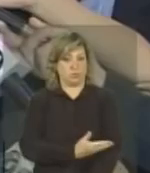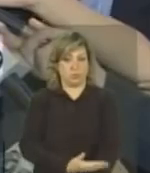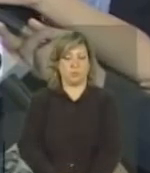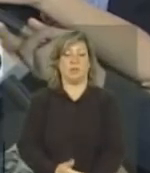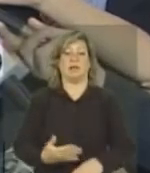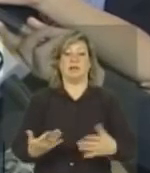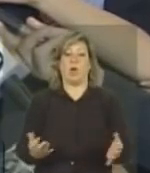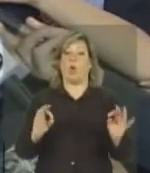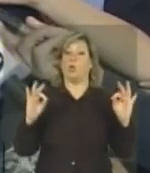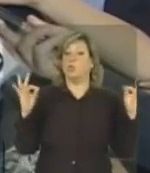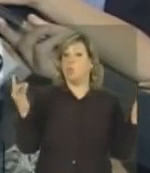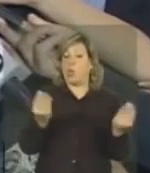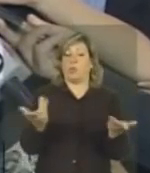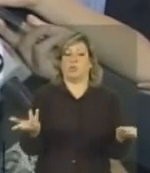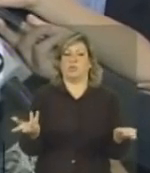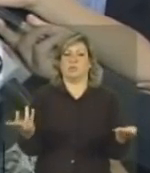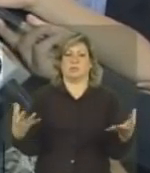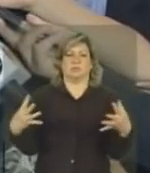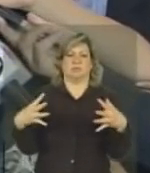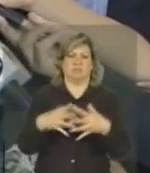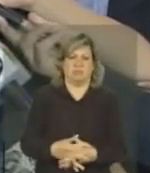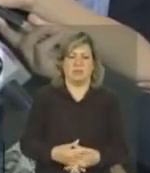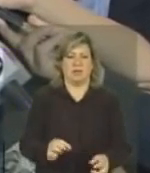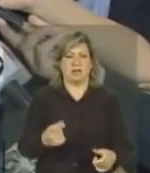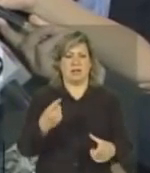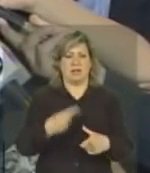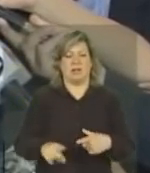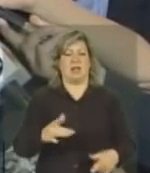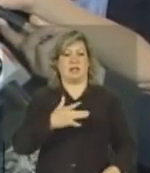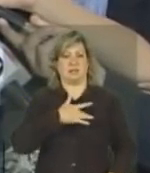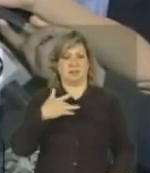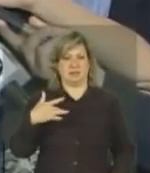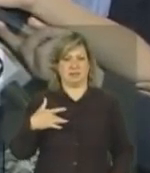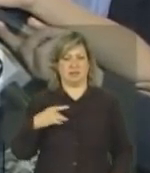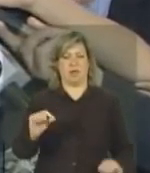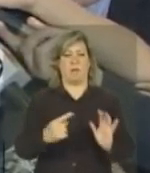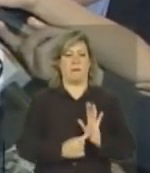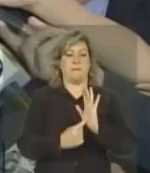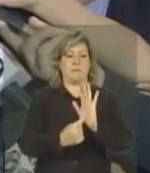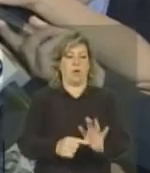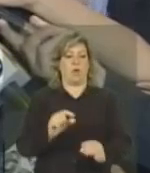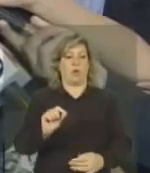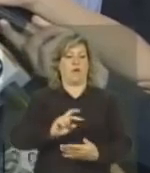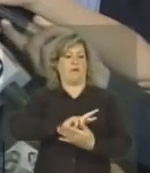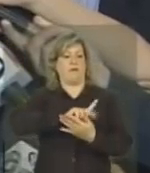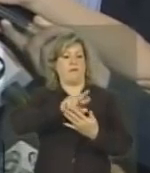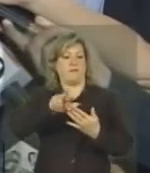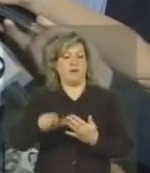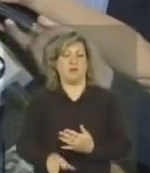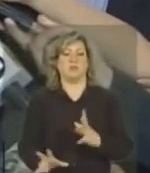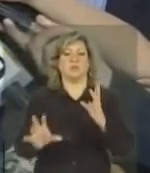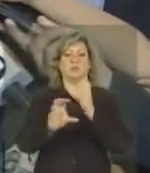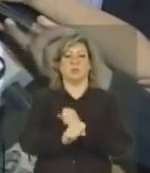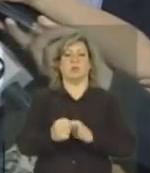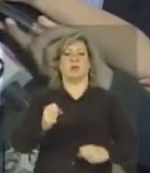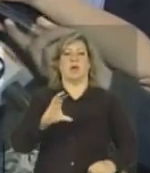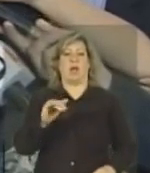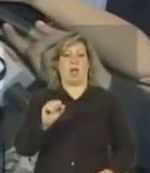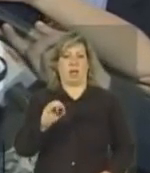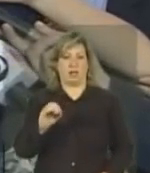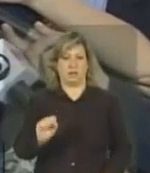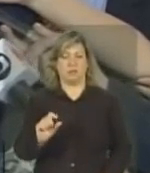Todo agravo à saúde que apresenta uma variação no número de casos,